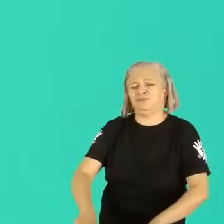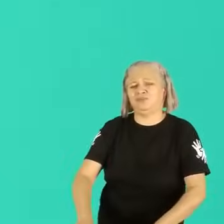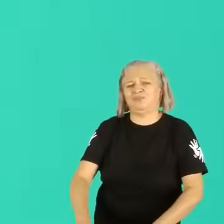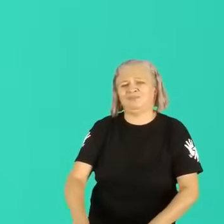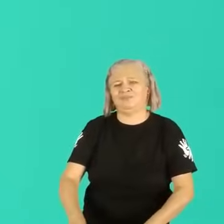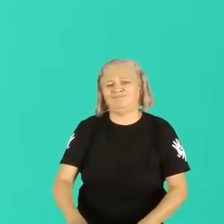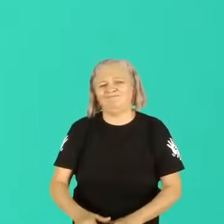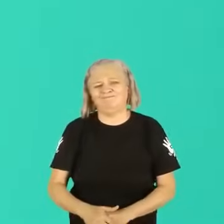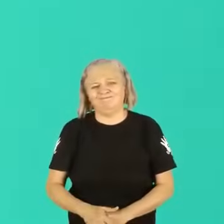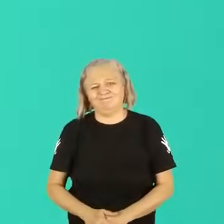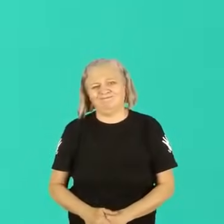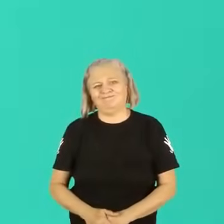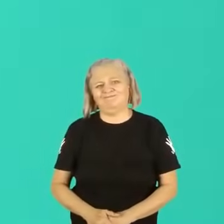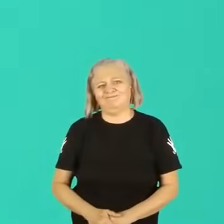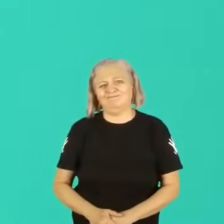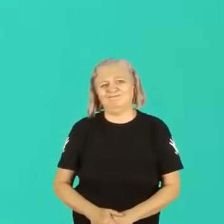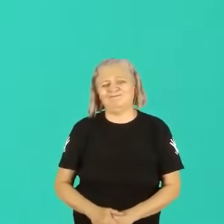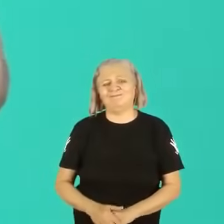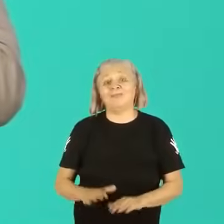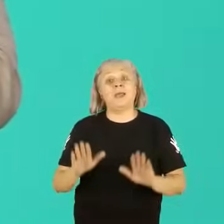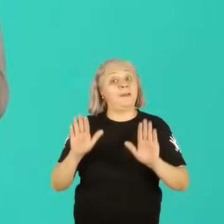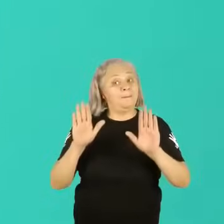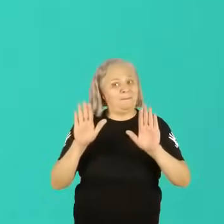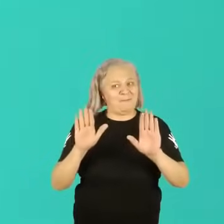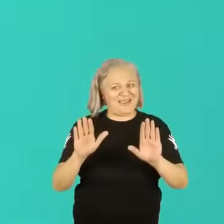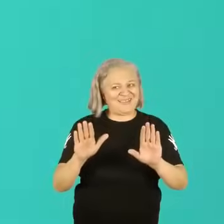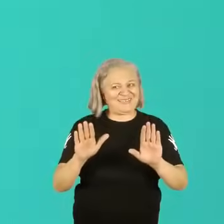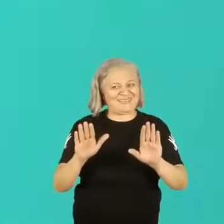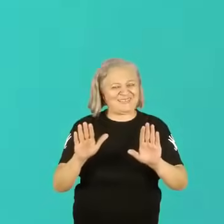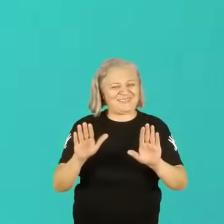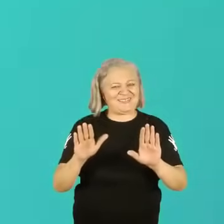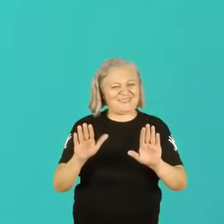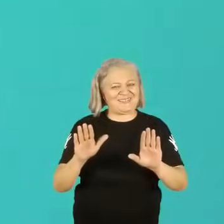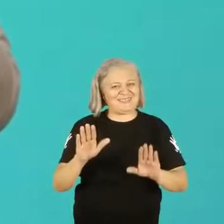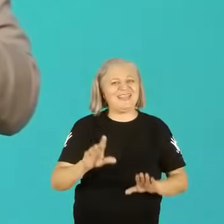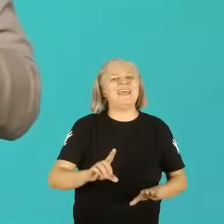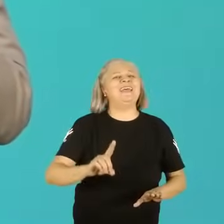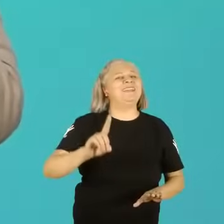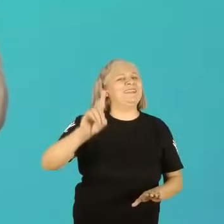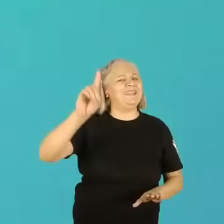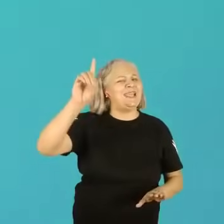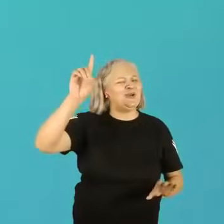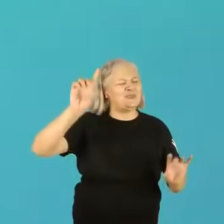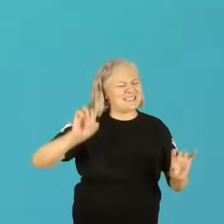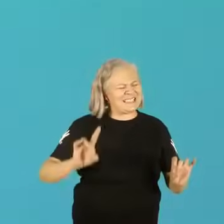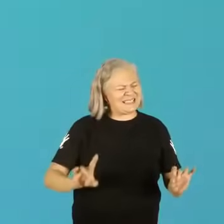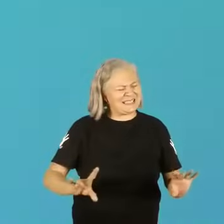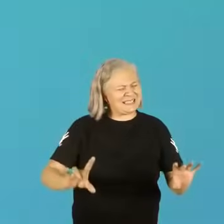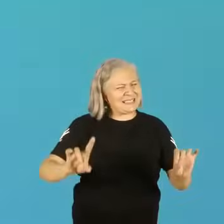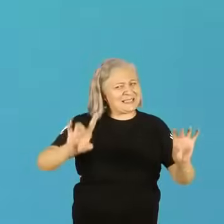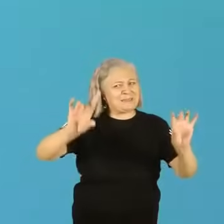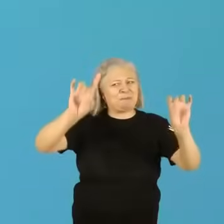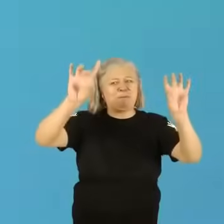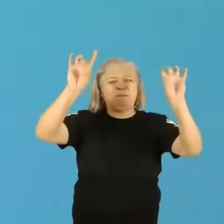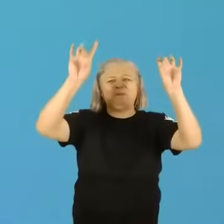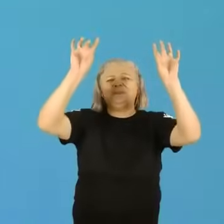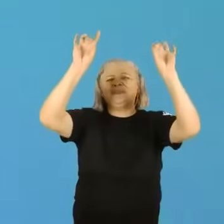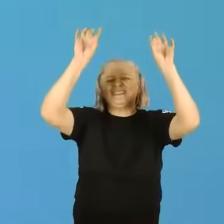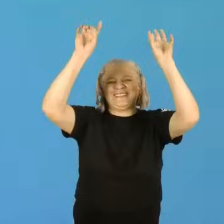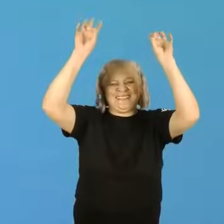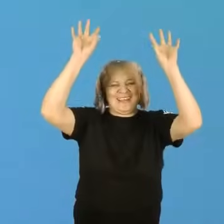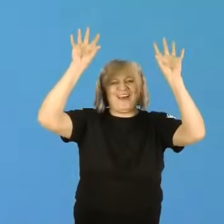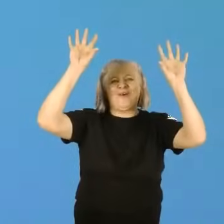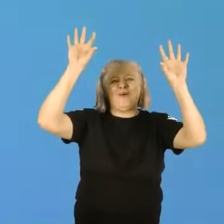poço. Mas como Deus é especialista em tirar a gente do fundo